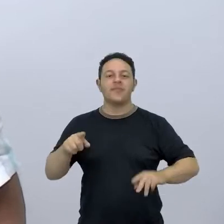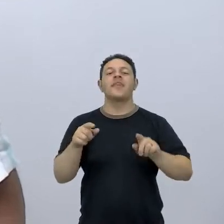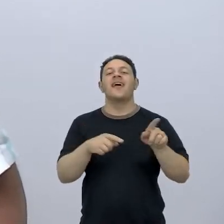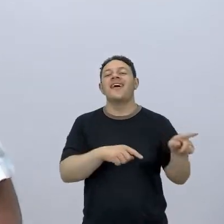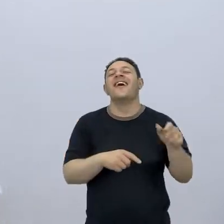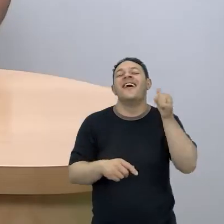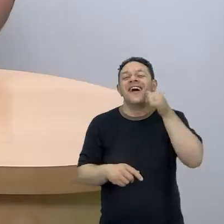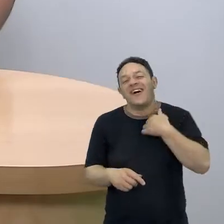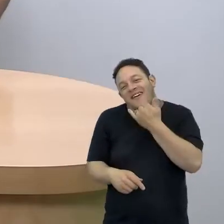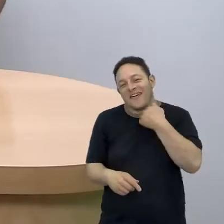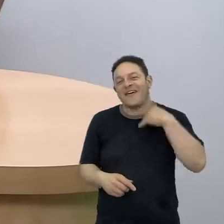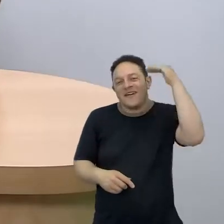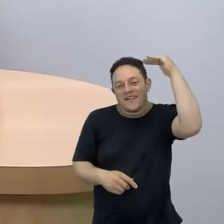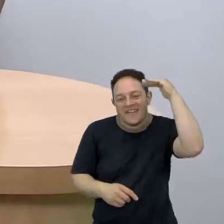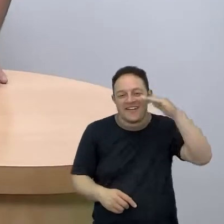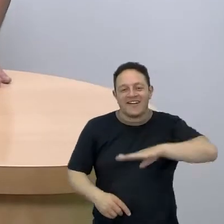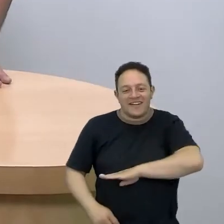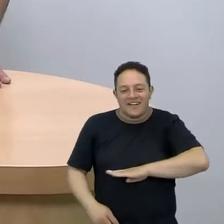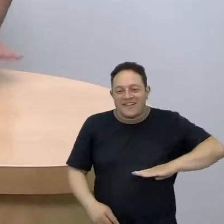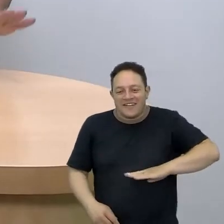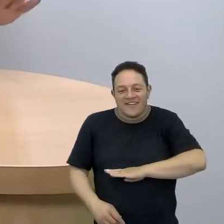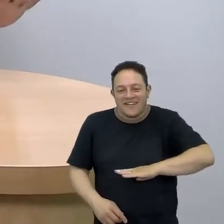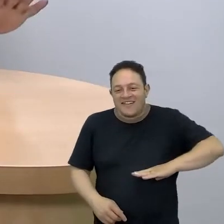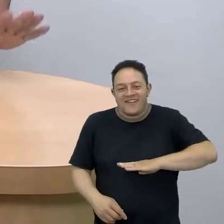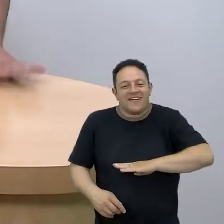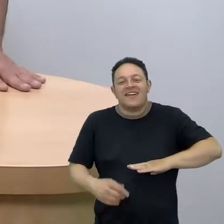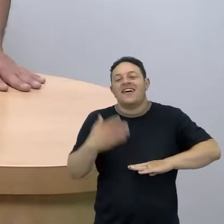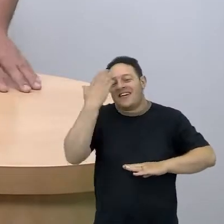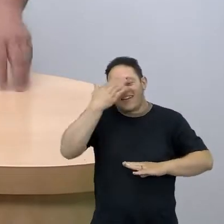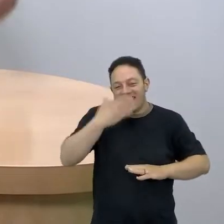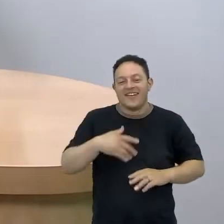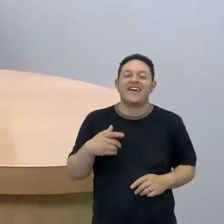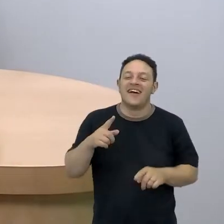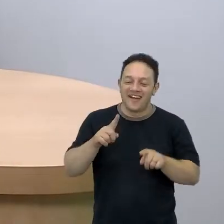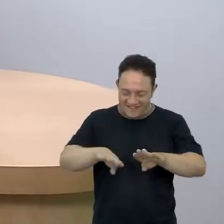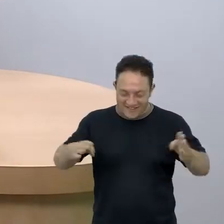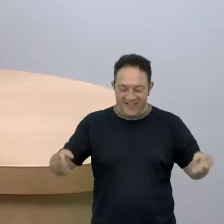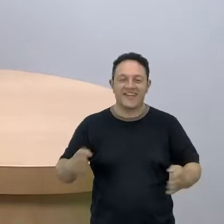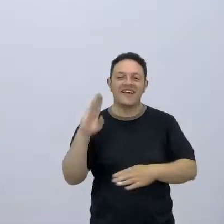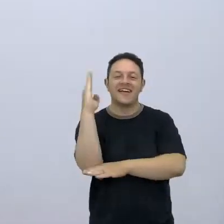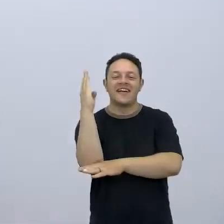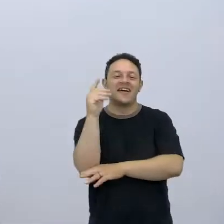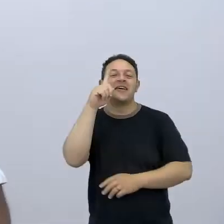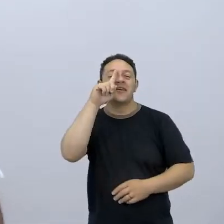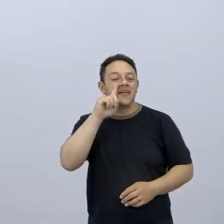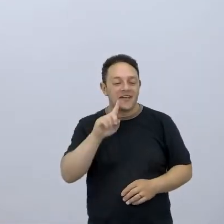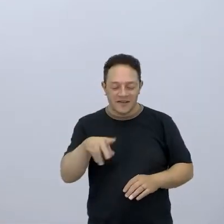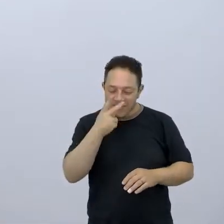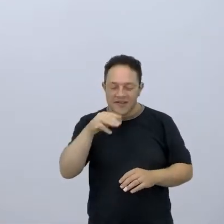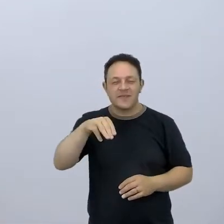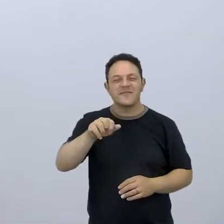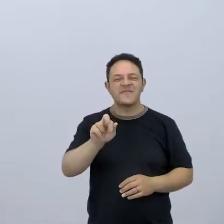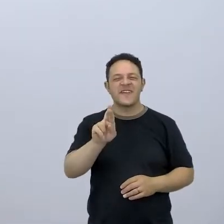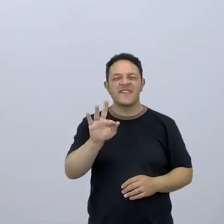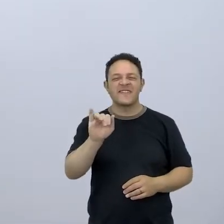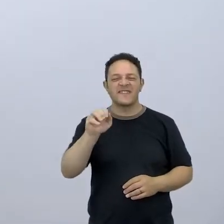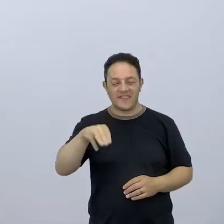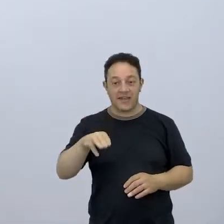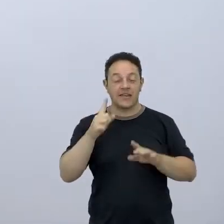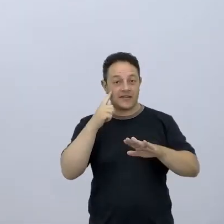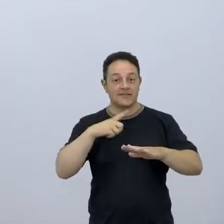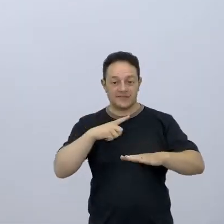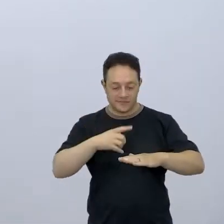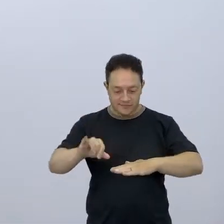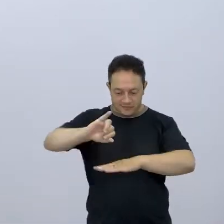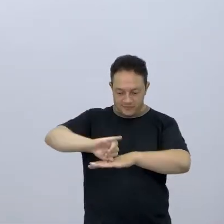no peito, porque eu sou anãzinha. Precisava. Tá um ela pouco é de abaixo madeira, aqui. aquela madeira amarela que a gente conhece como cor marfim. Em cima dessa bancada